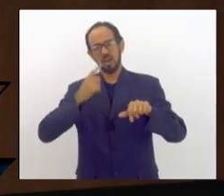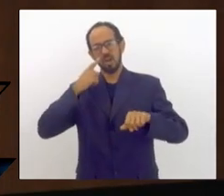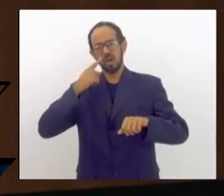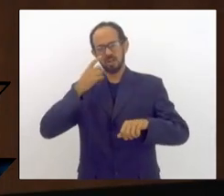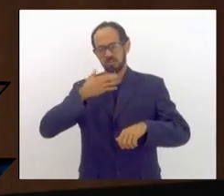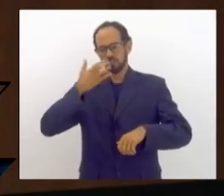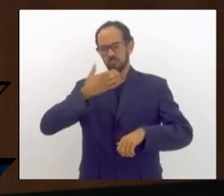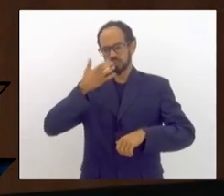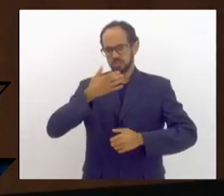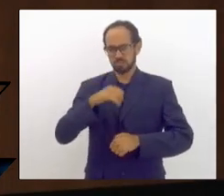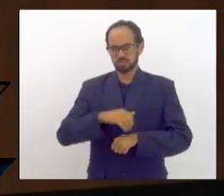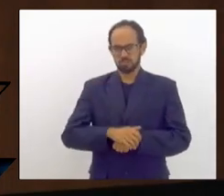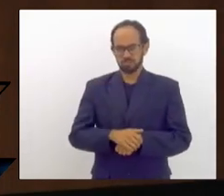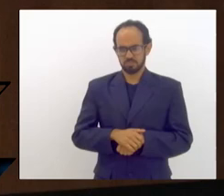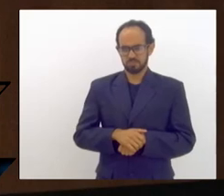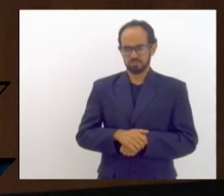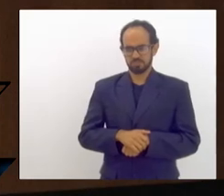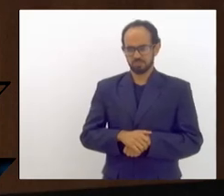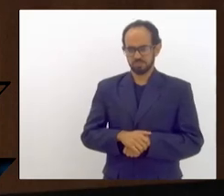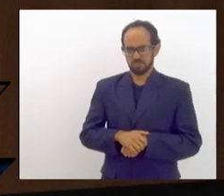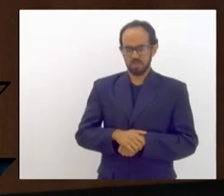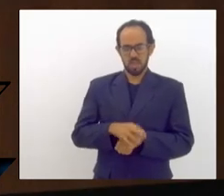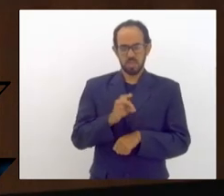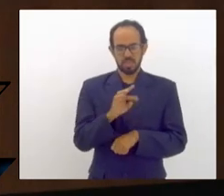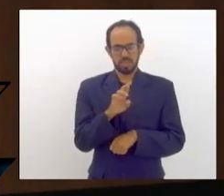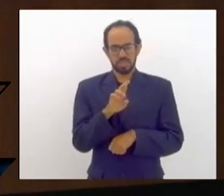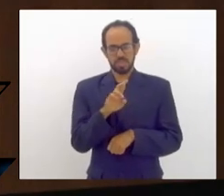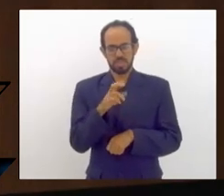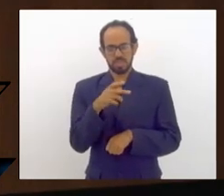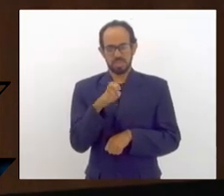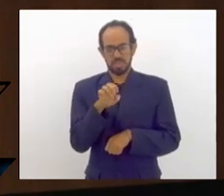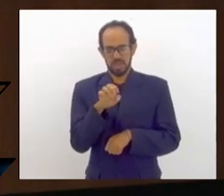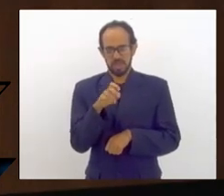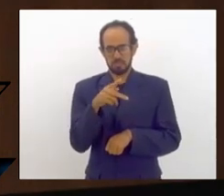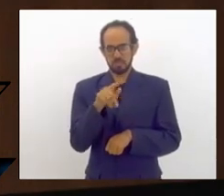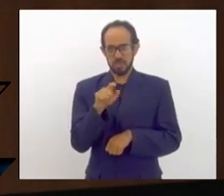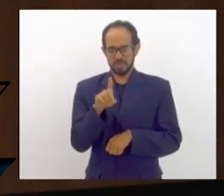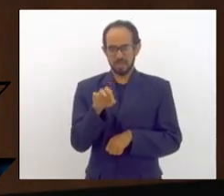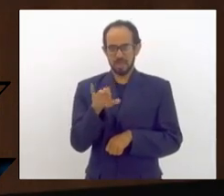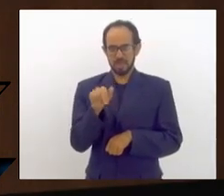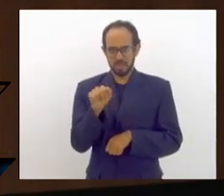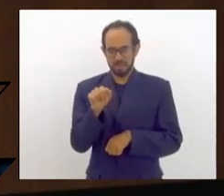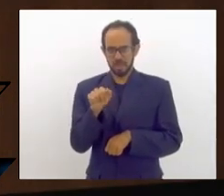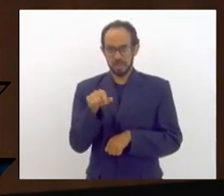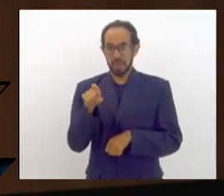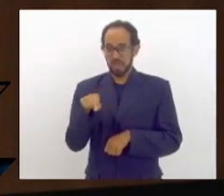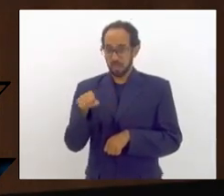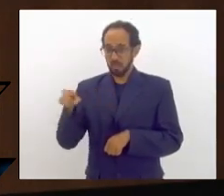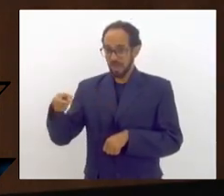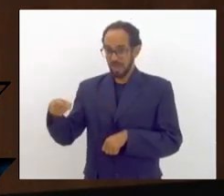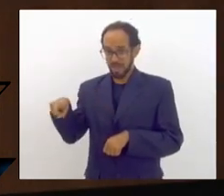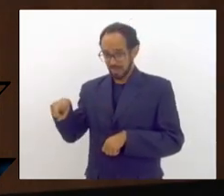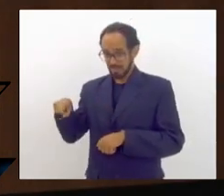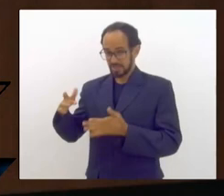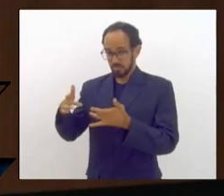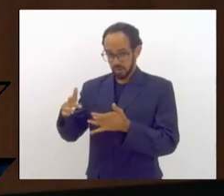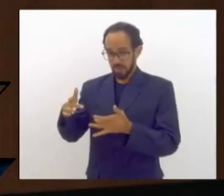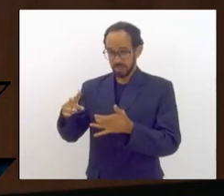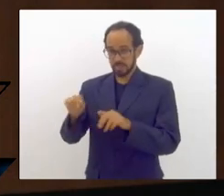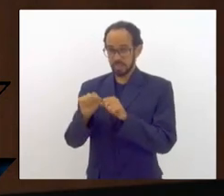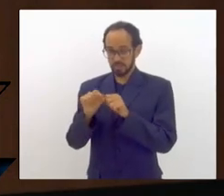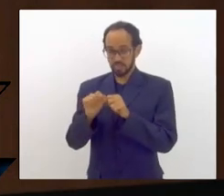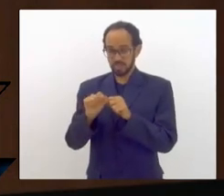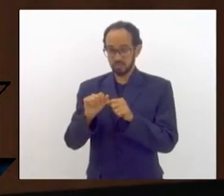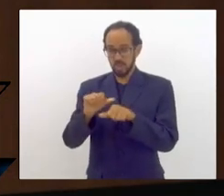título da música, presidente. Trepadeira. Ele fala de uma ex-namorada dele. E ele faz um trocadilho.